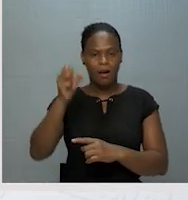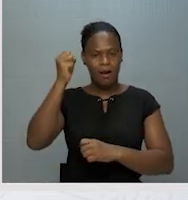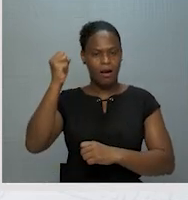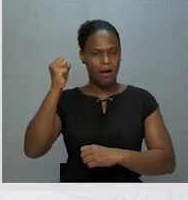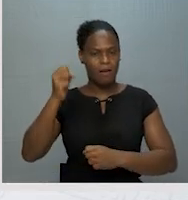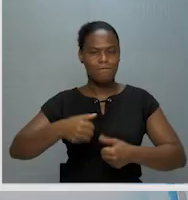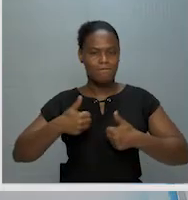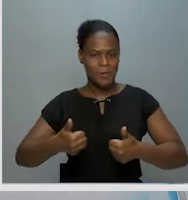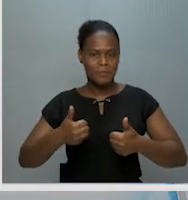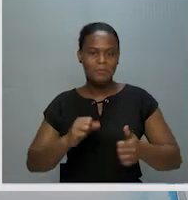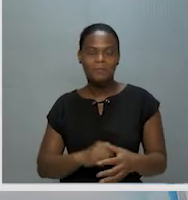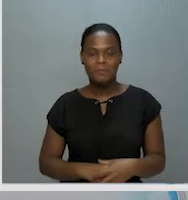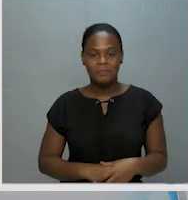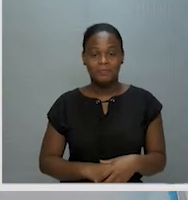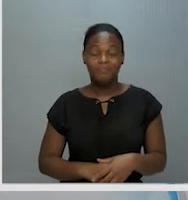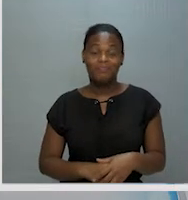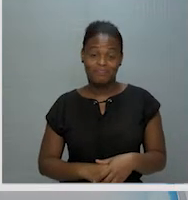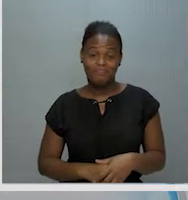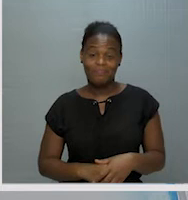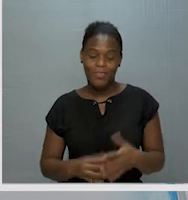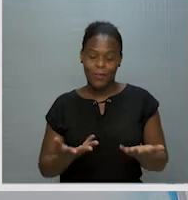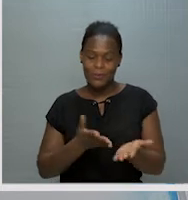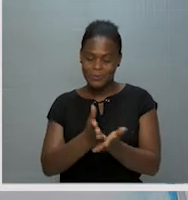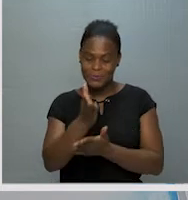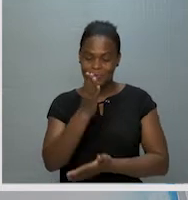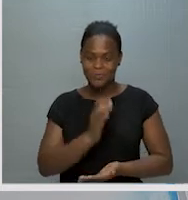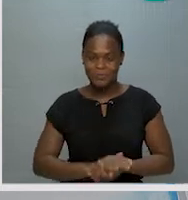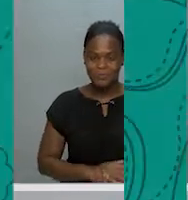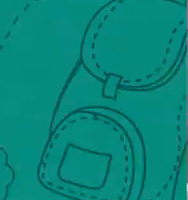segurar-me bem. Muito bem, vamos avançando.